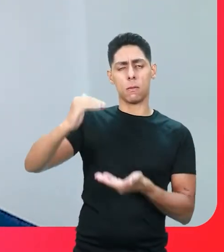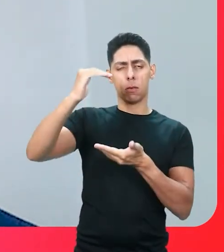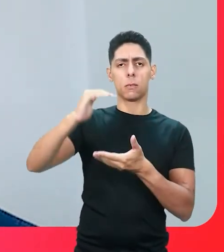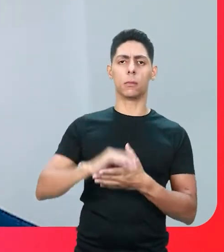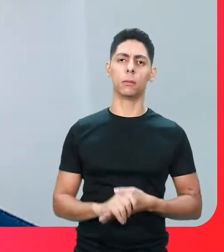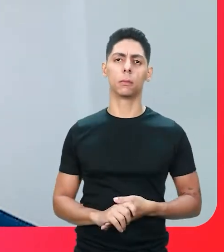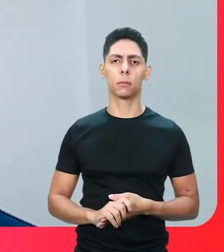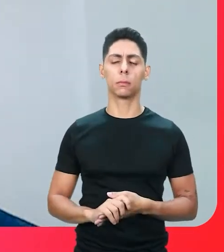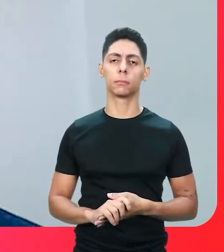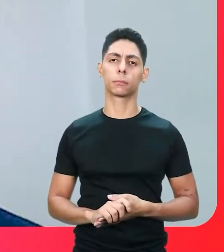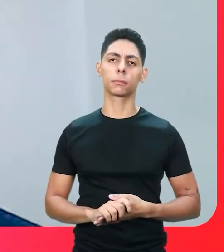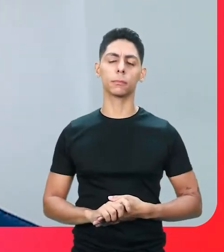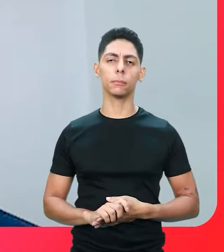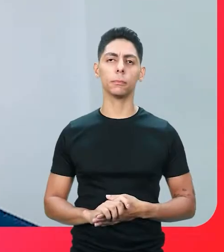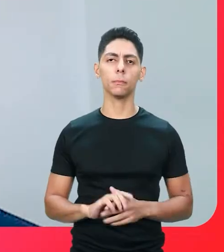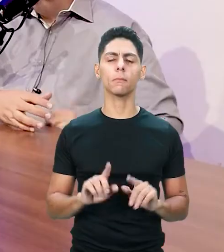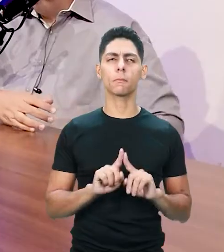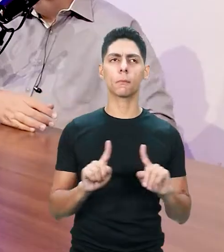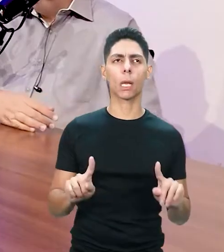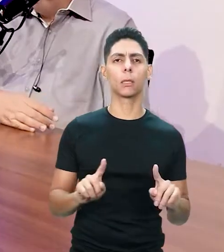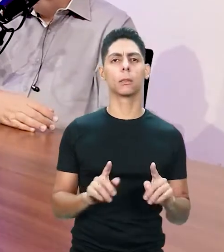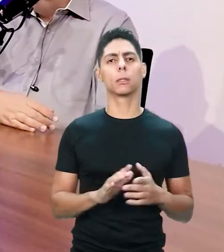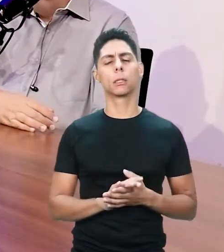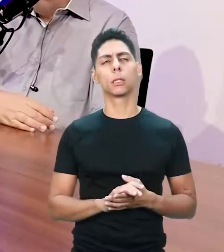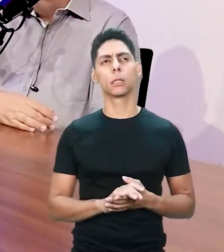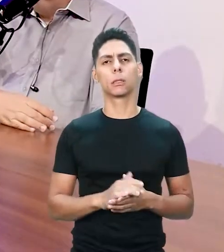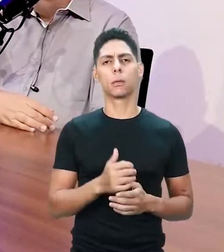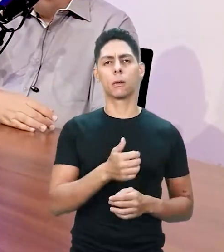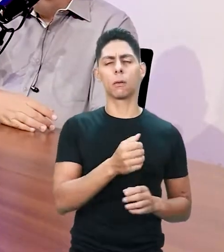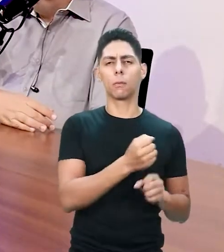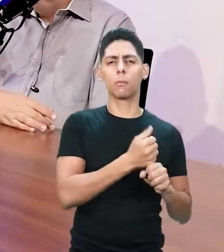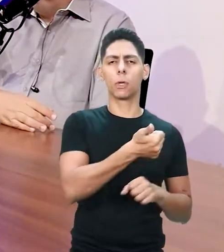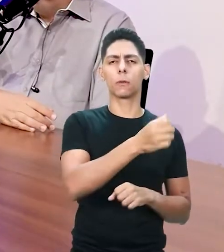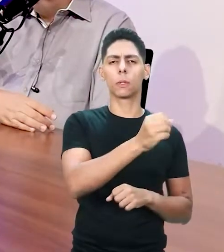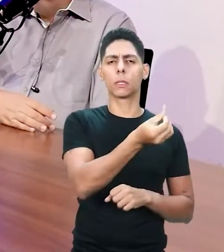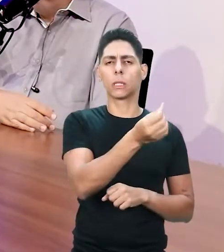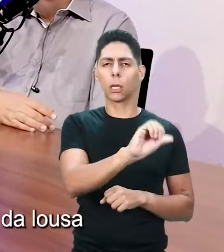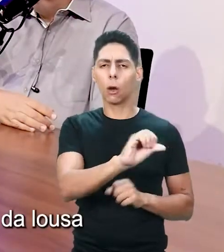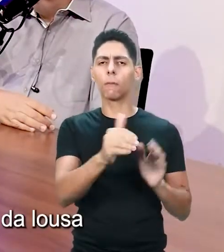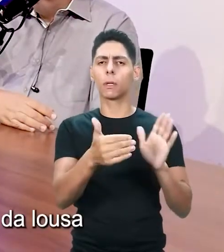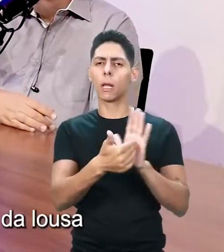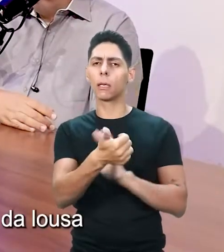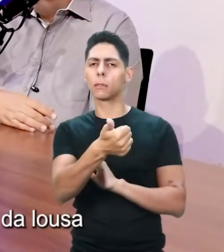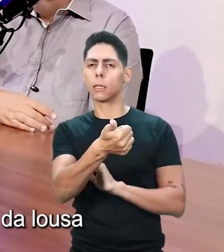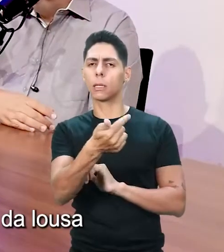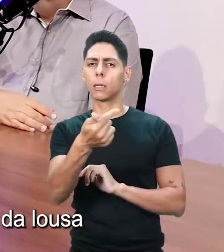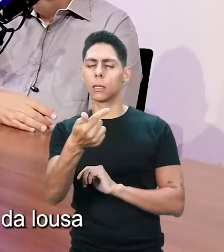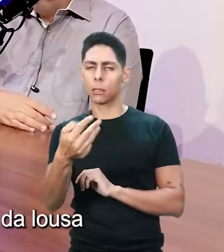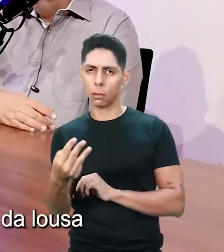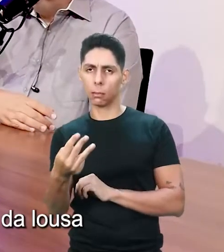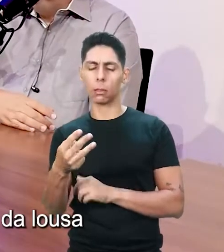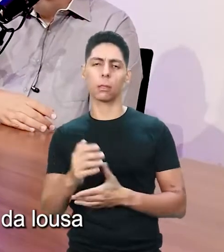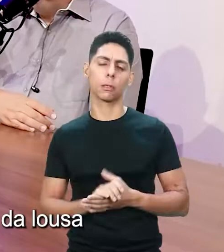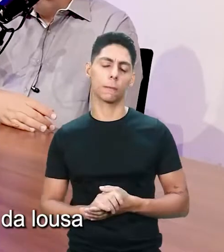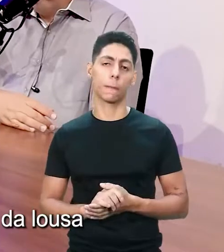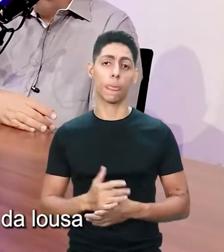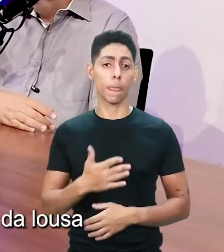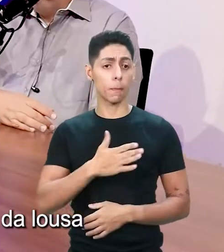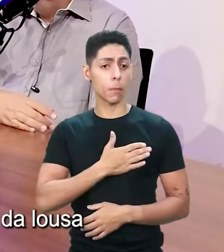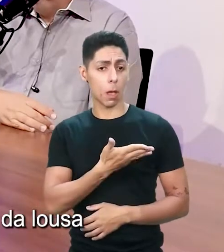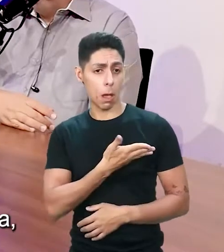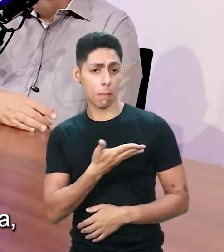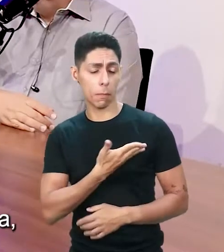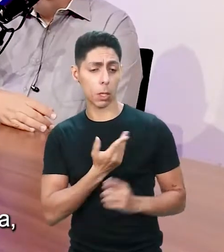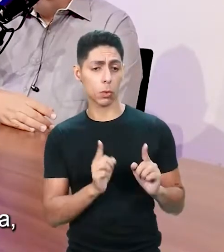69, 69, 70, 71, 72, 73, porque naquela época tinha 5 anos primários. Os meus coleguinhas do